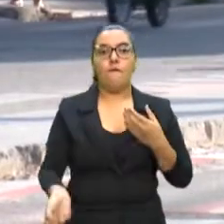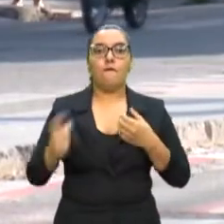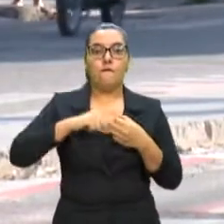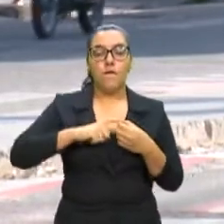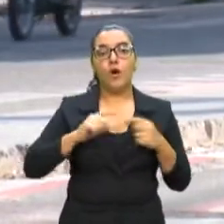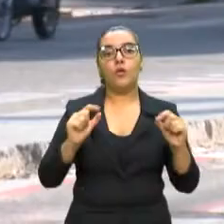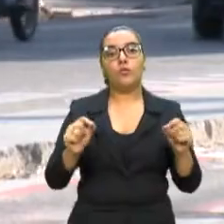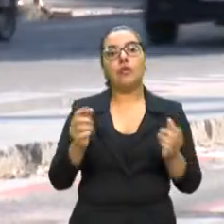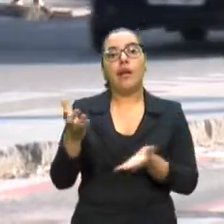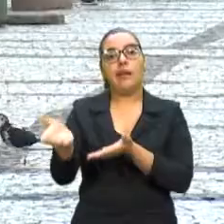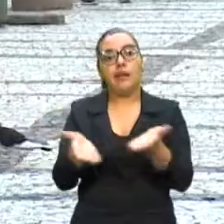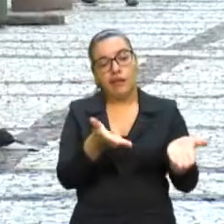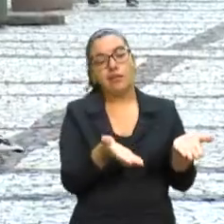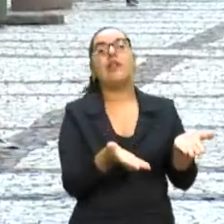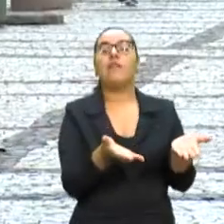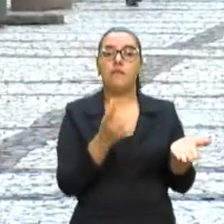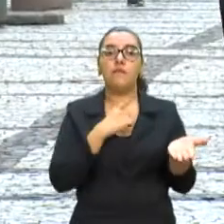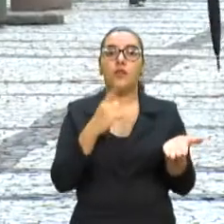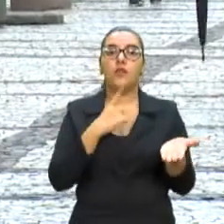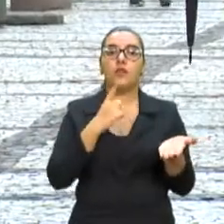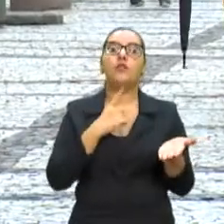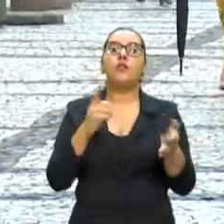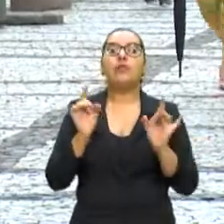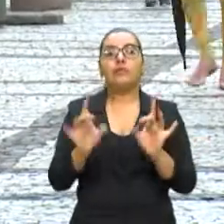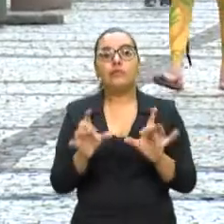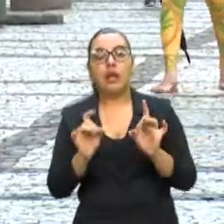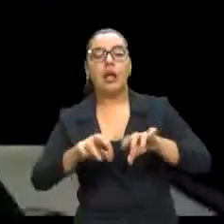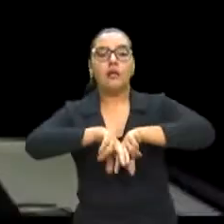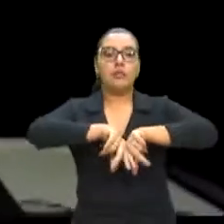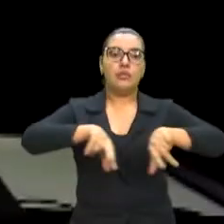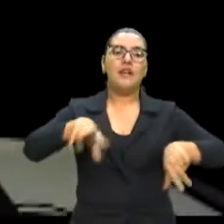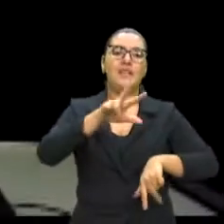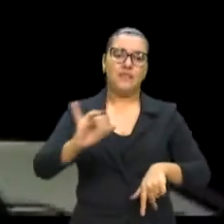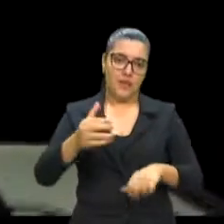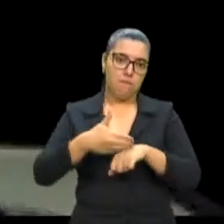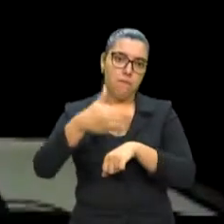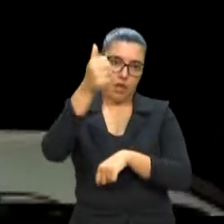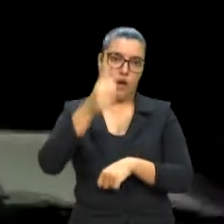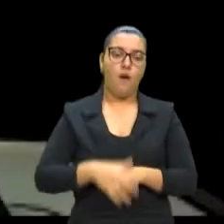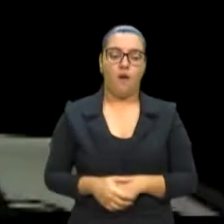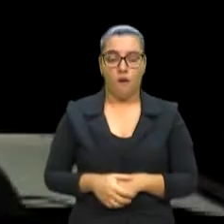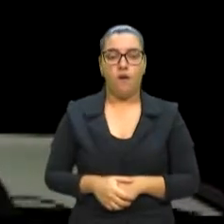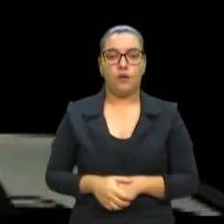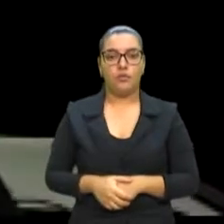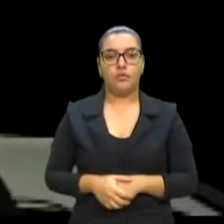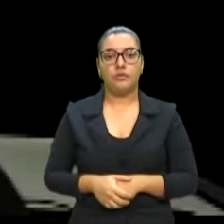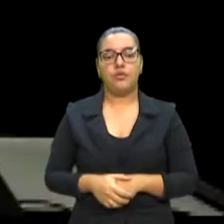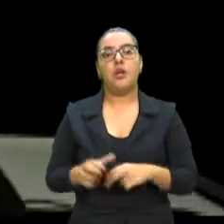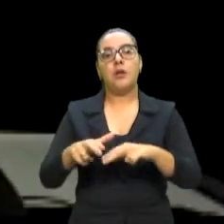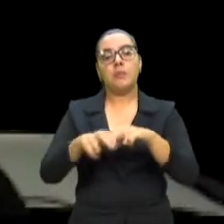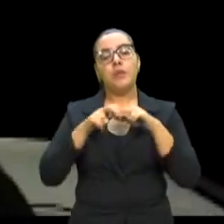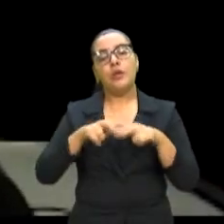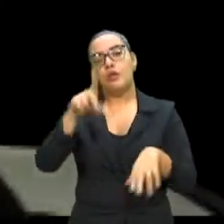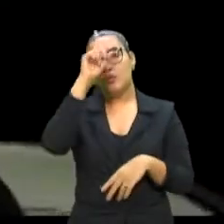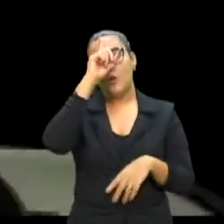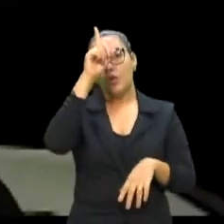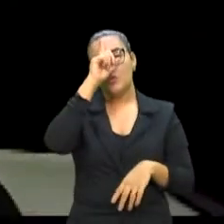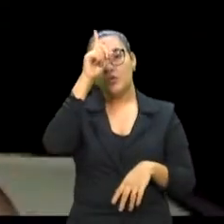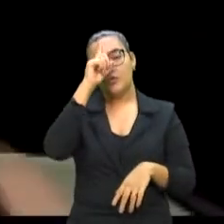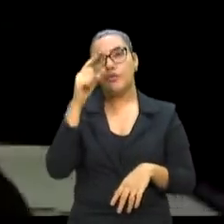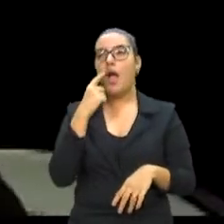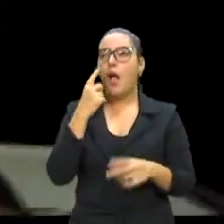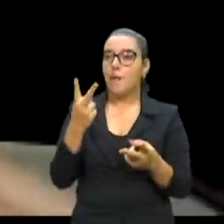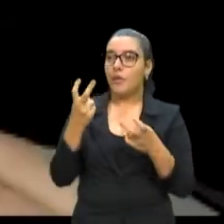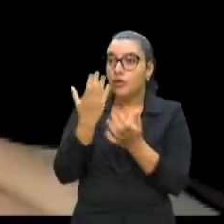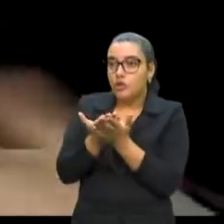atividades econômicas, essa situação tende a melhorar. A gente já que está todo dia lidando com o mercado,